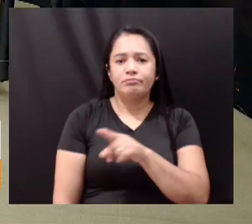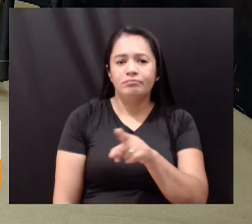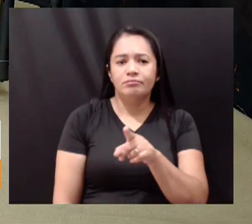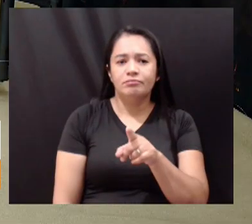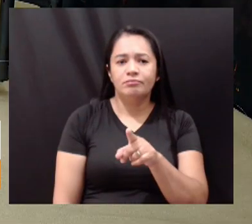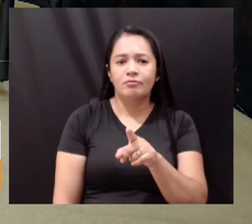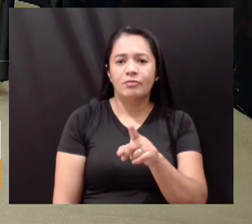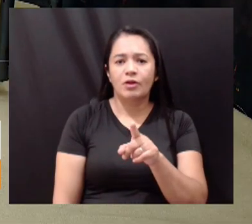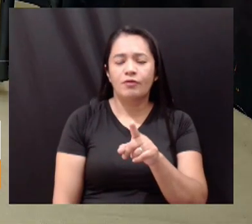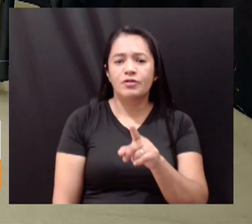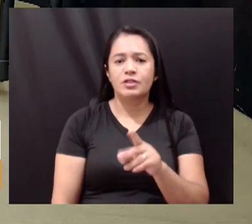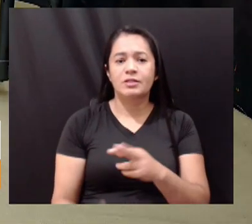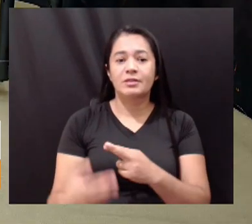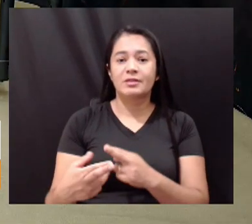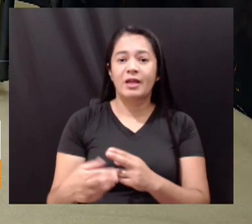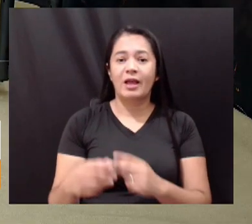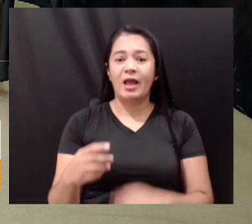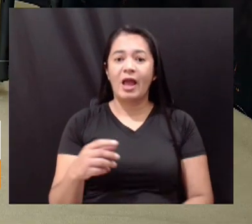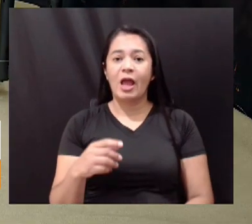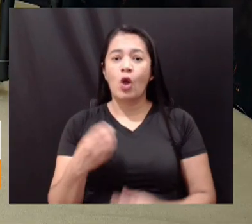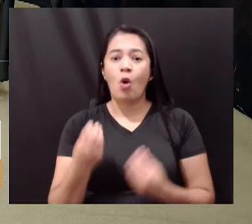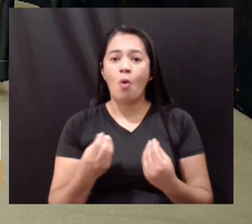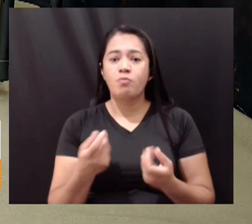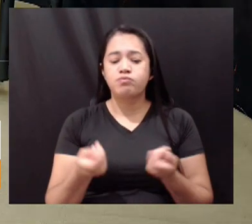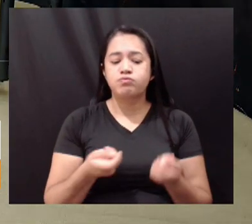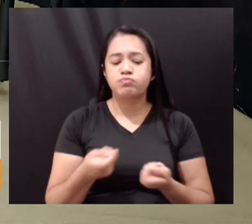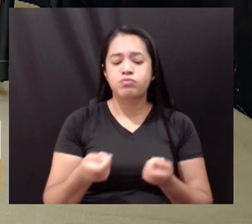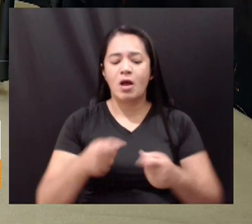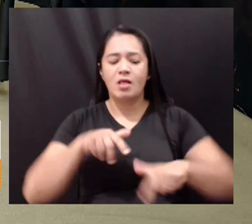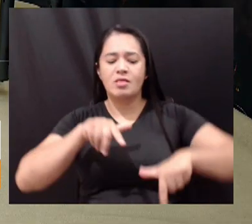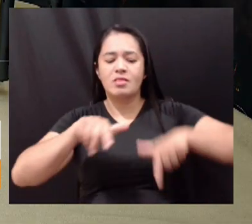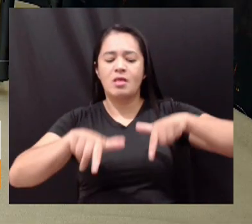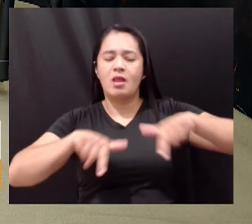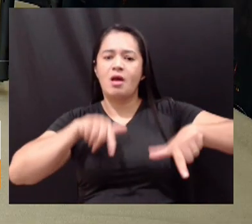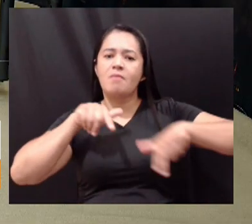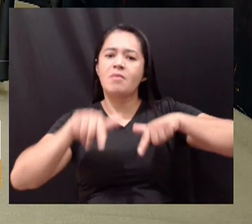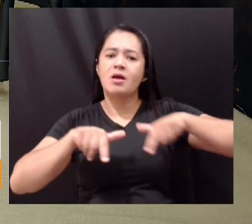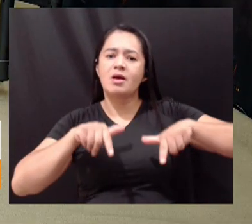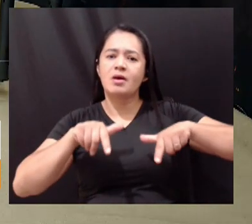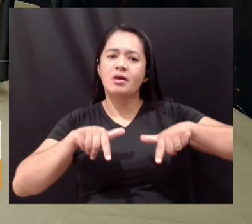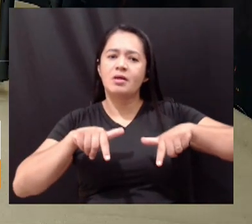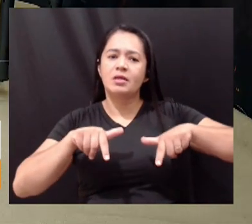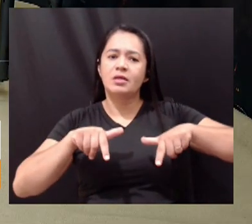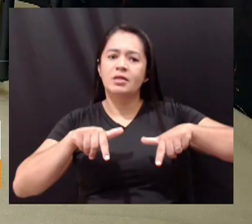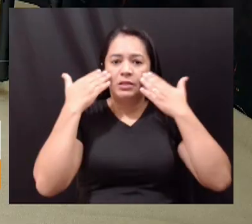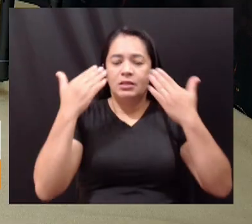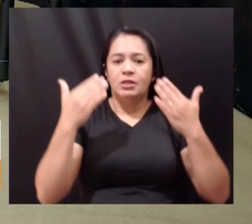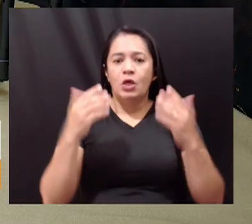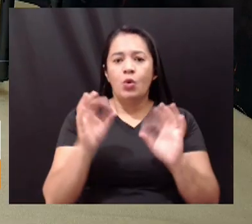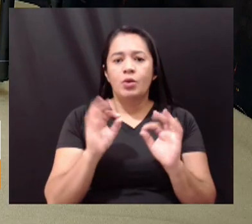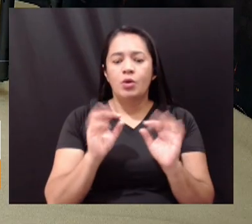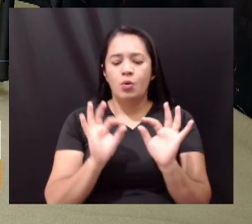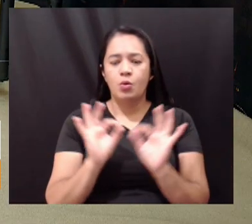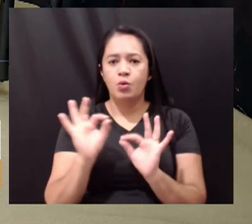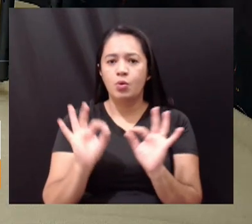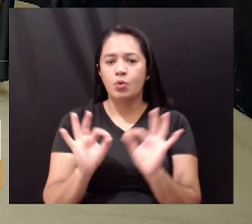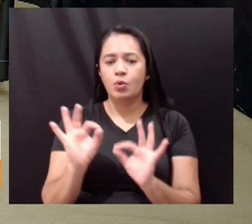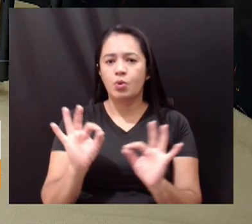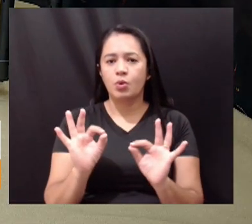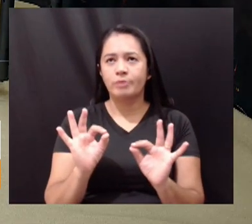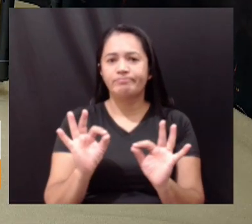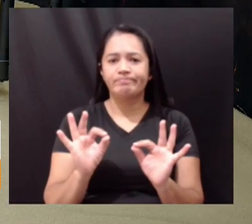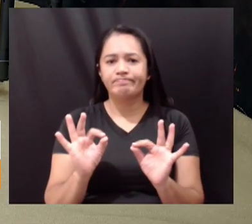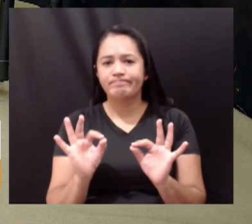gestor, como trabalhar, né, mediante uma organização, quando você